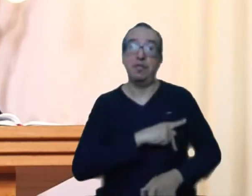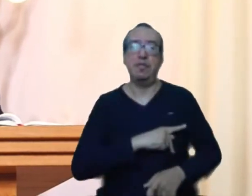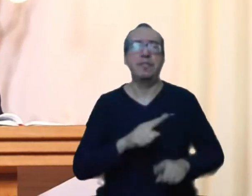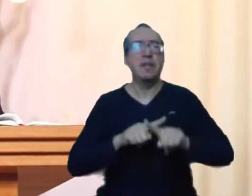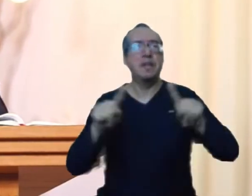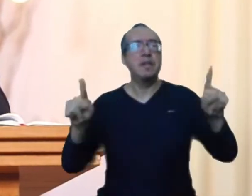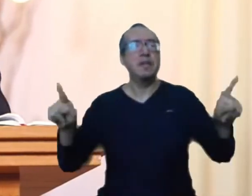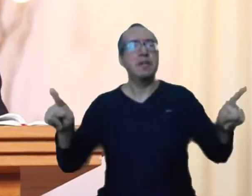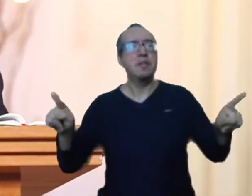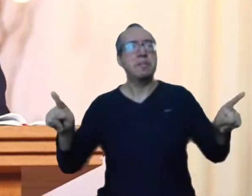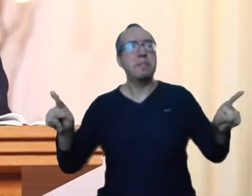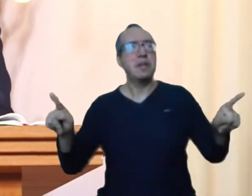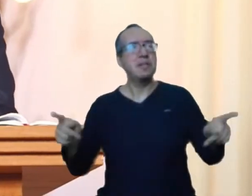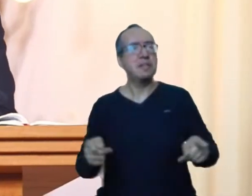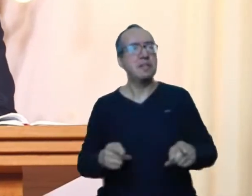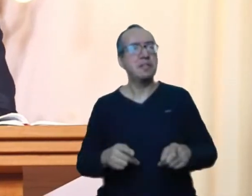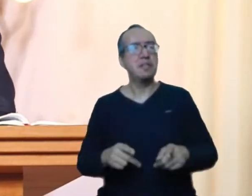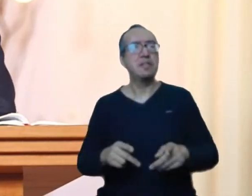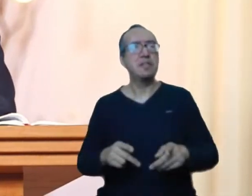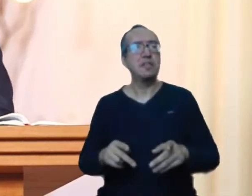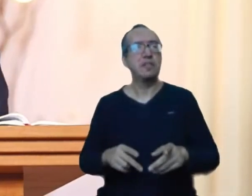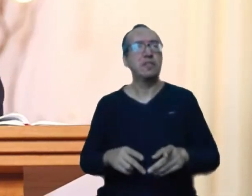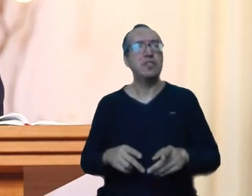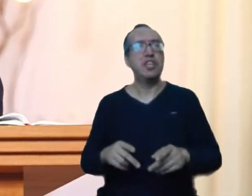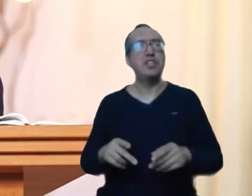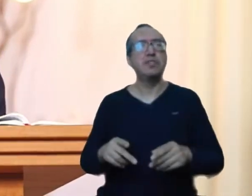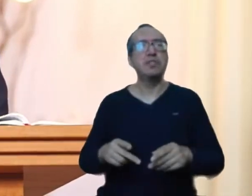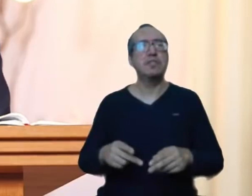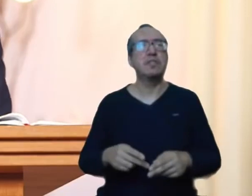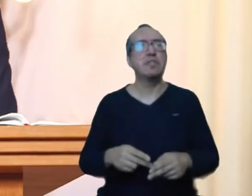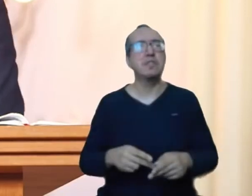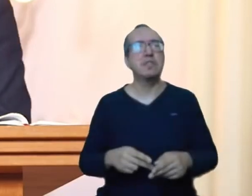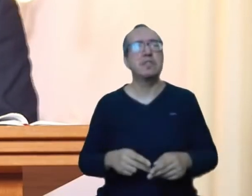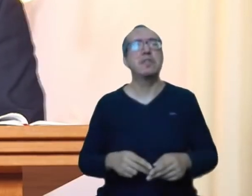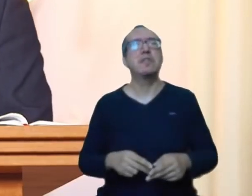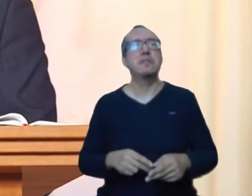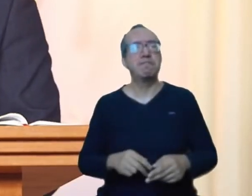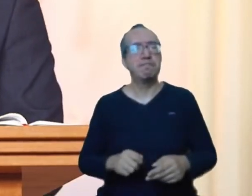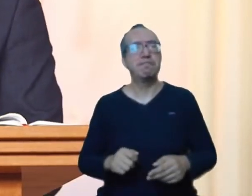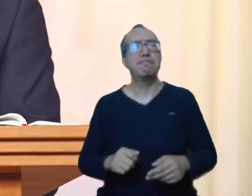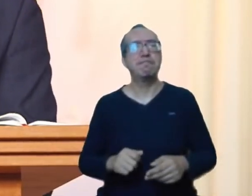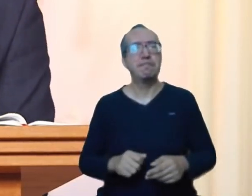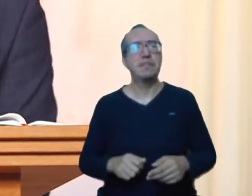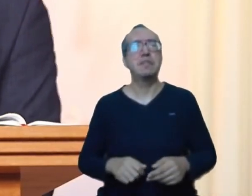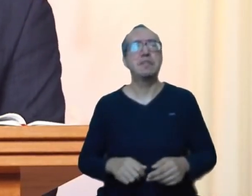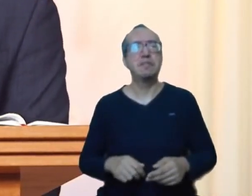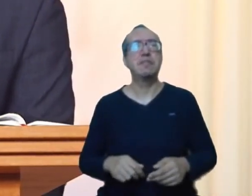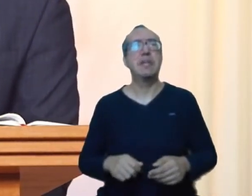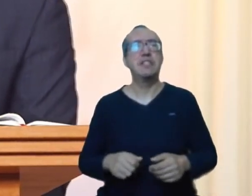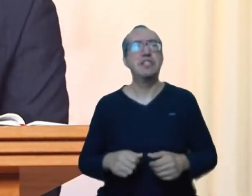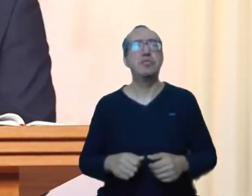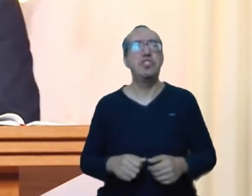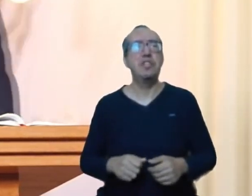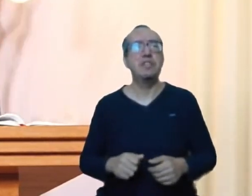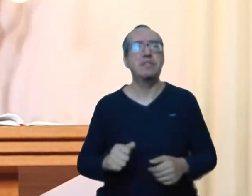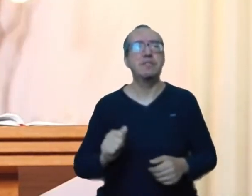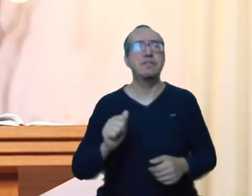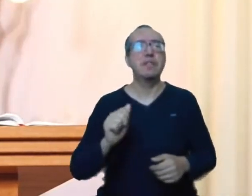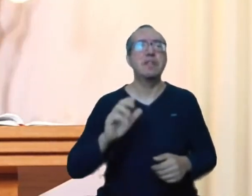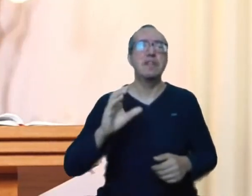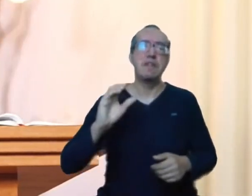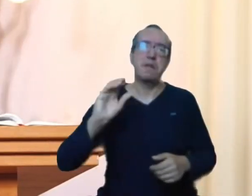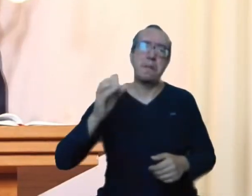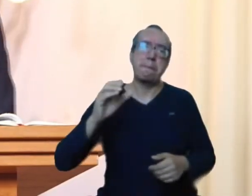pela forma, pela atitude de Paulo e da igreja para com